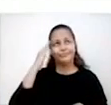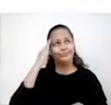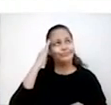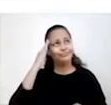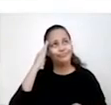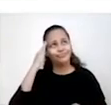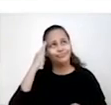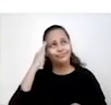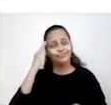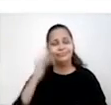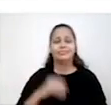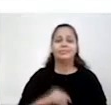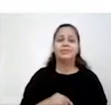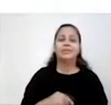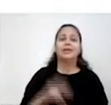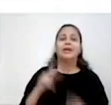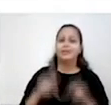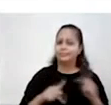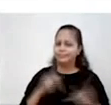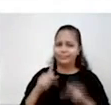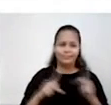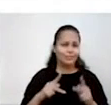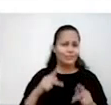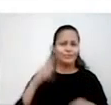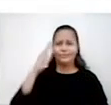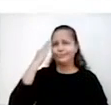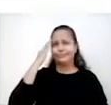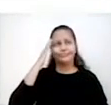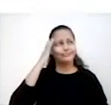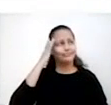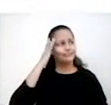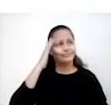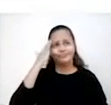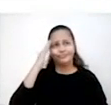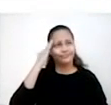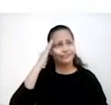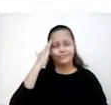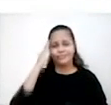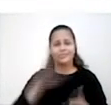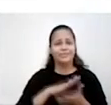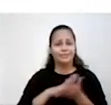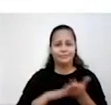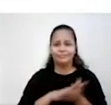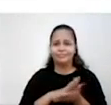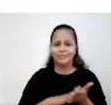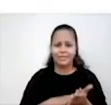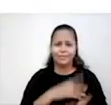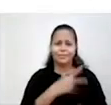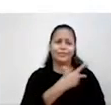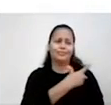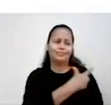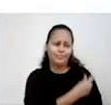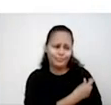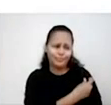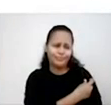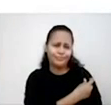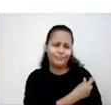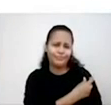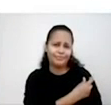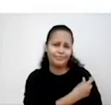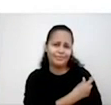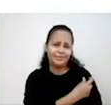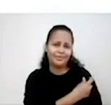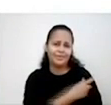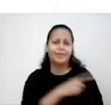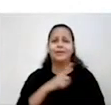vacinação, como existem nos dias de hoje. Então a população não entendia, só sabia que vinha alguém que ia picar eles, falando que